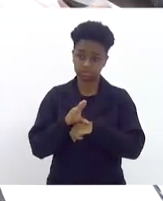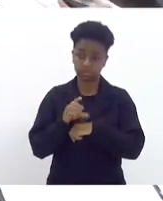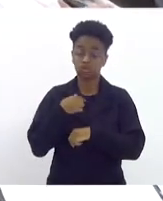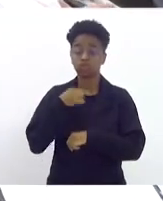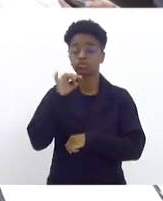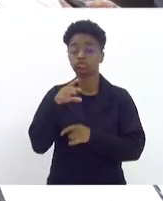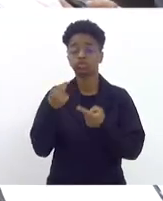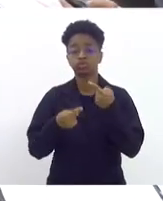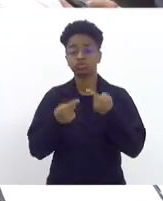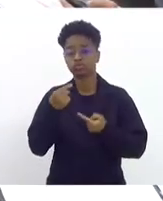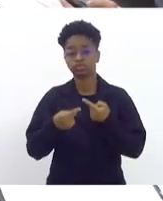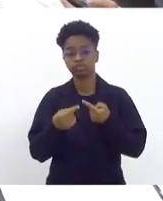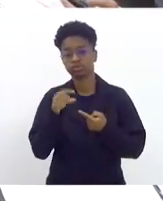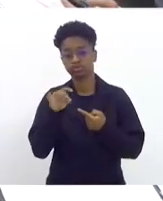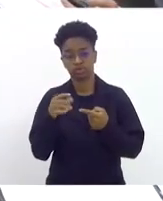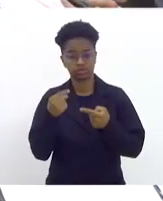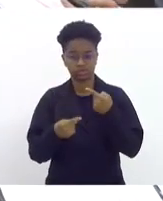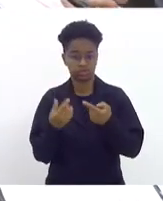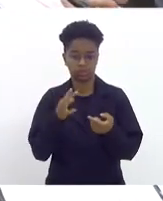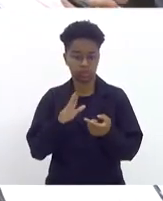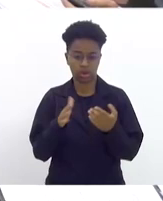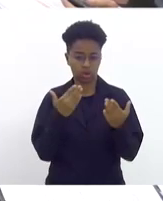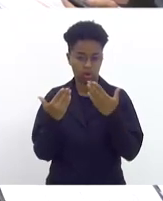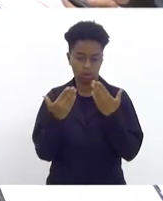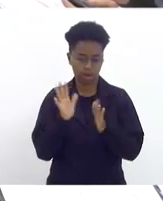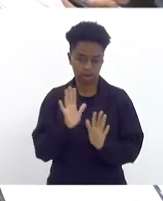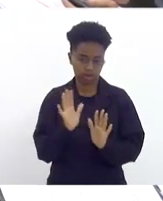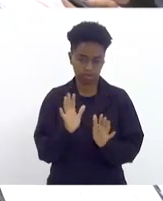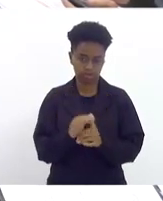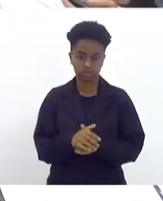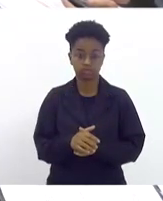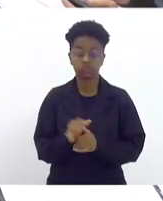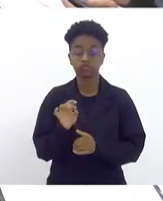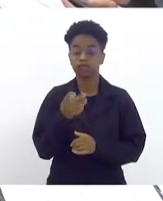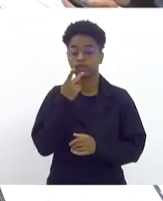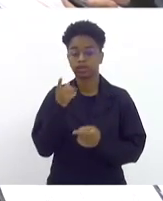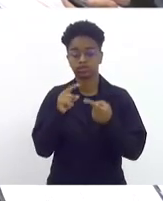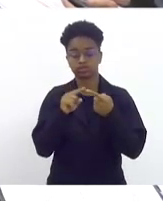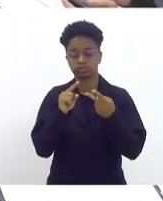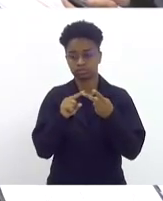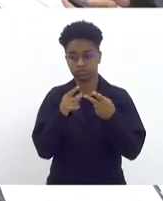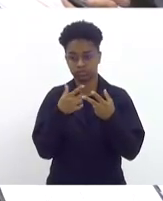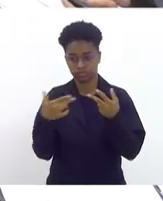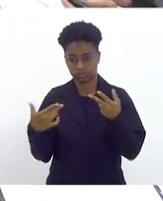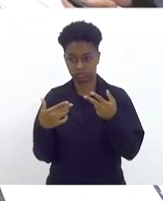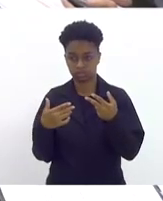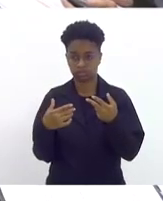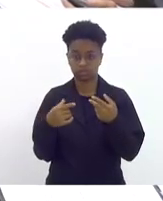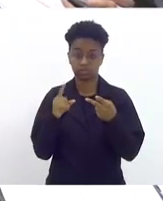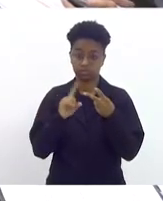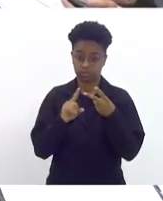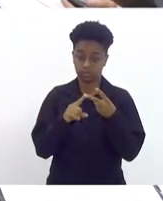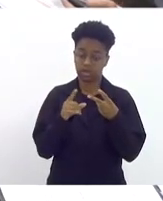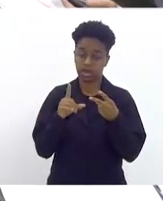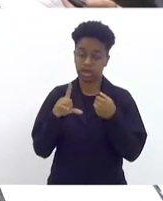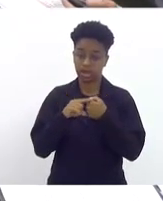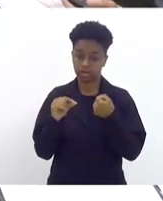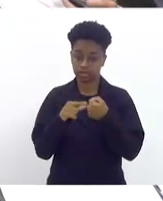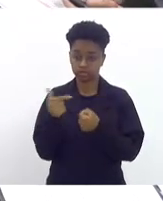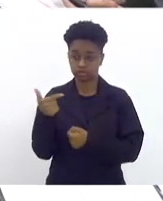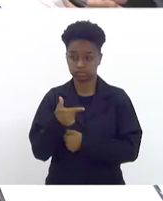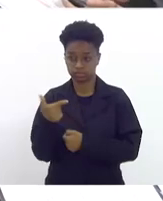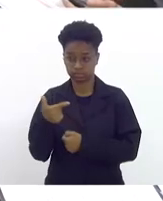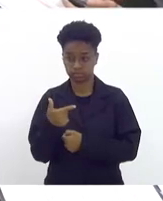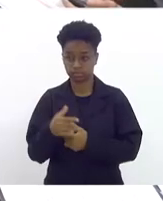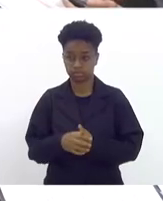na discussão na discussão vou acompanhar só tô fazendo a menção de dois aspectos aqui um deles esse artigo segundo porque isso aqui pode abrir